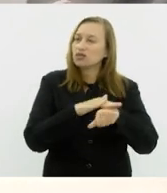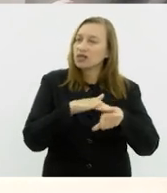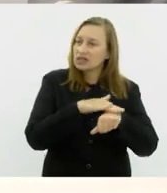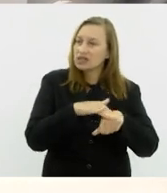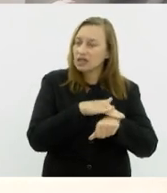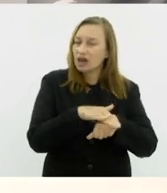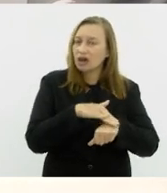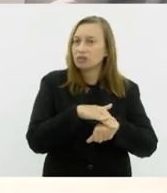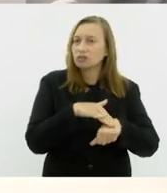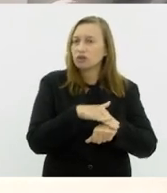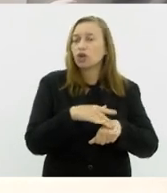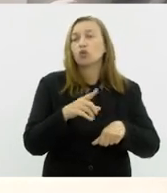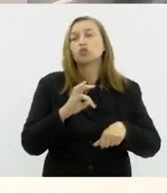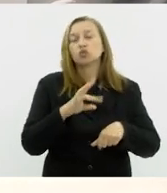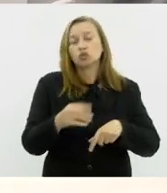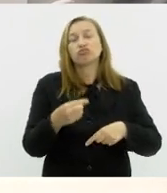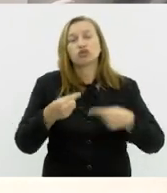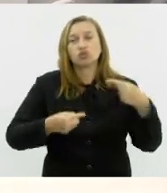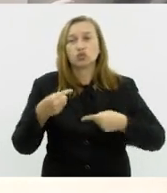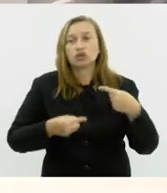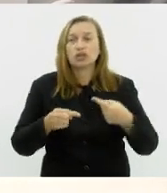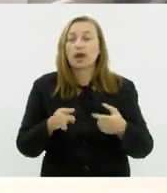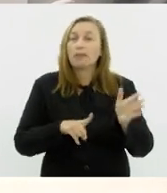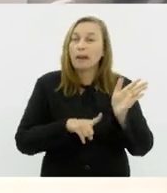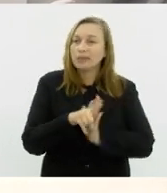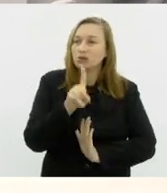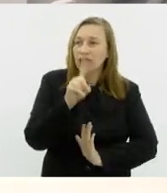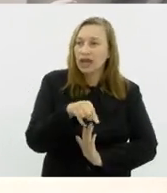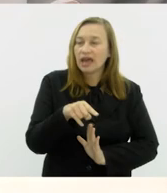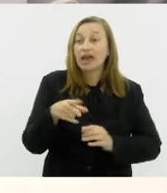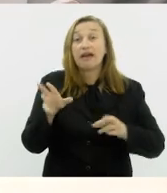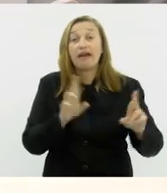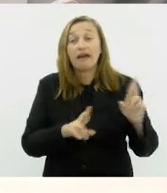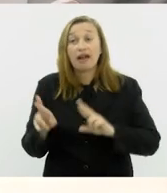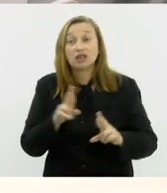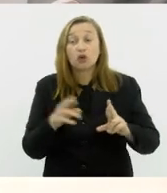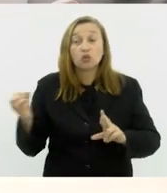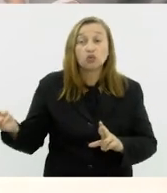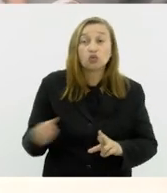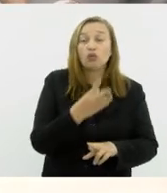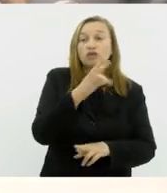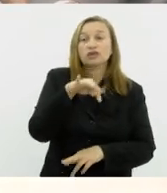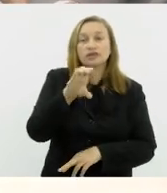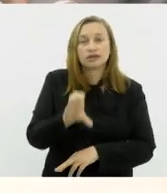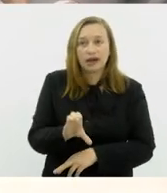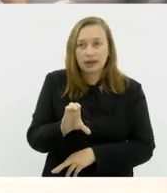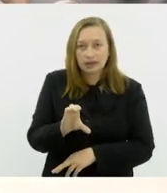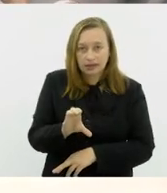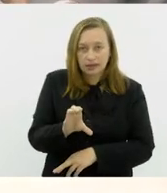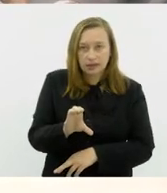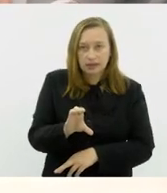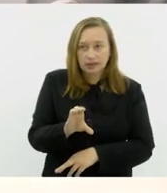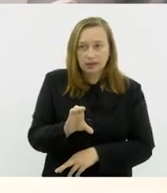TAC, tudo foi discutido. A minha pergunta é em relação a esse novo TAC que está em vias de ser